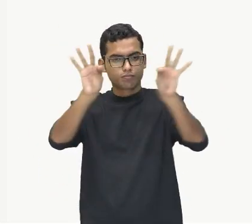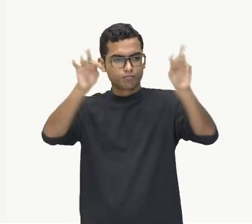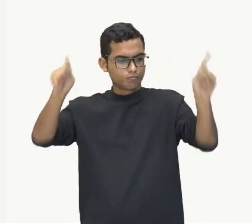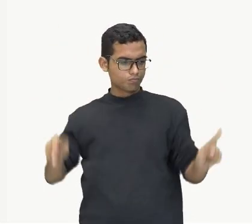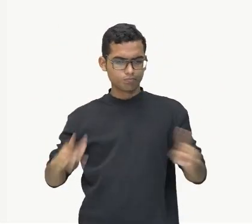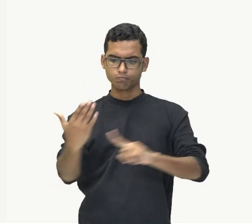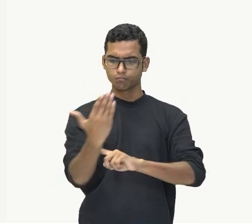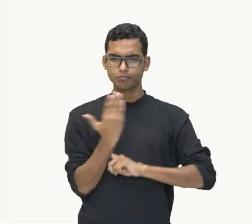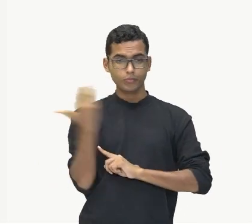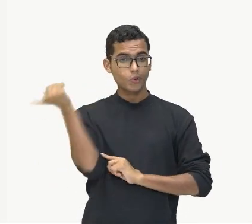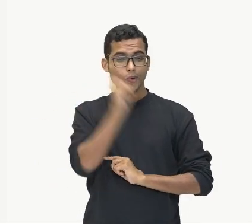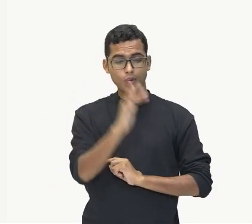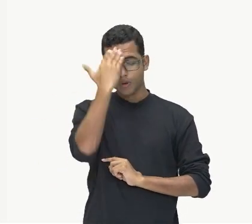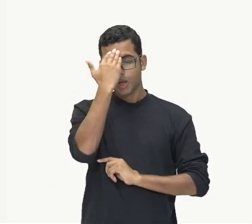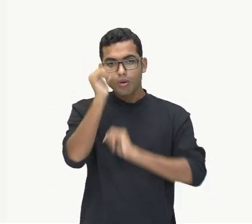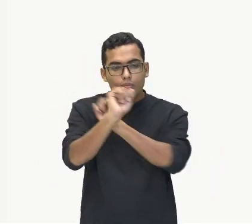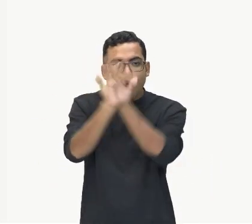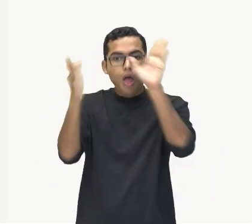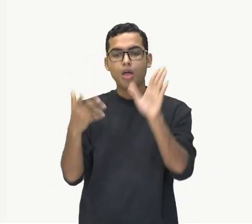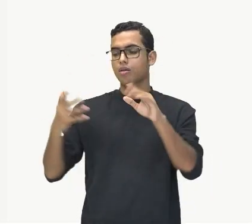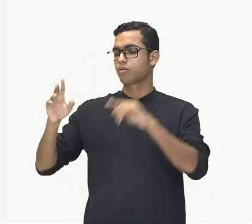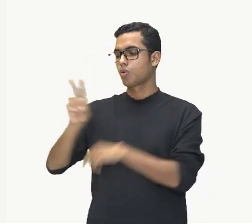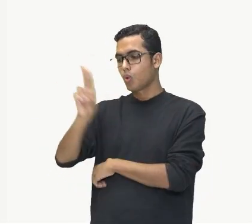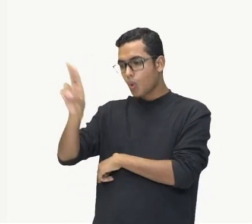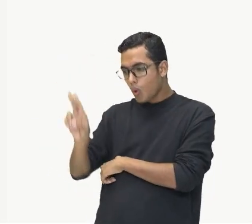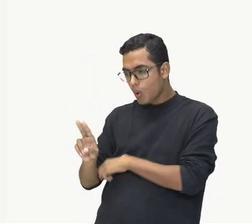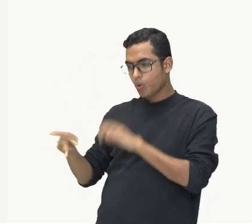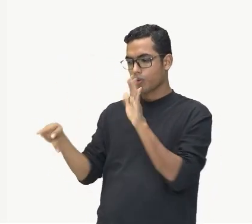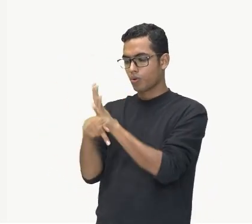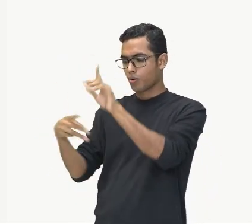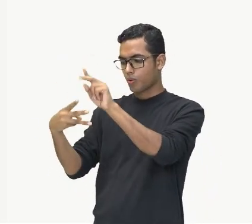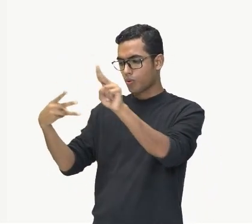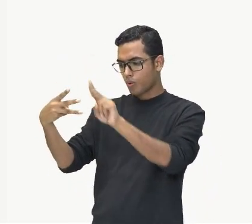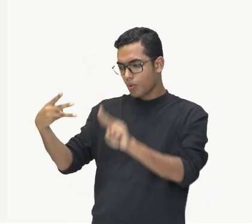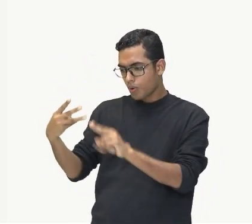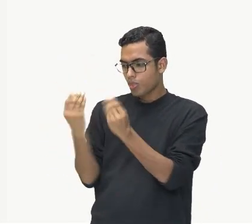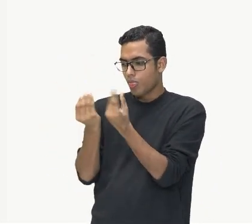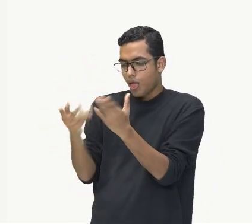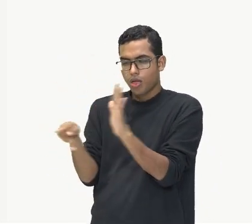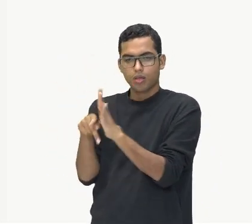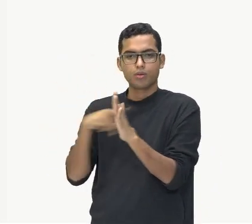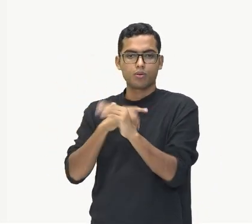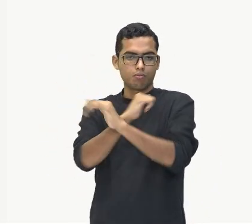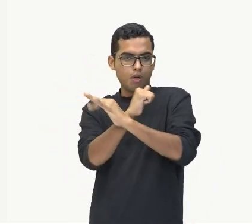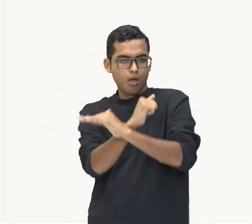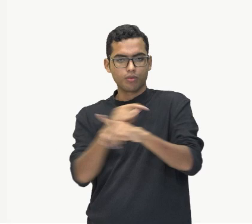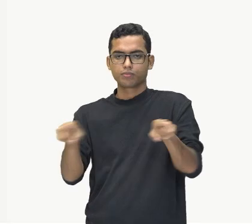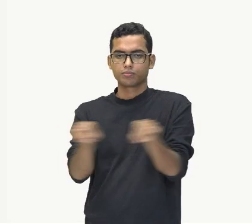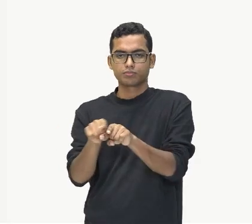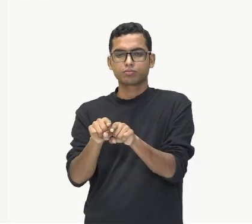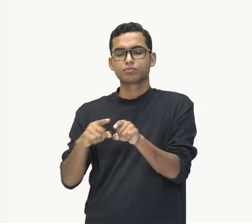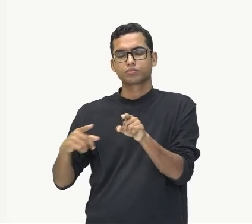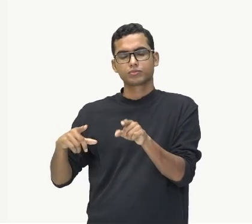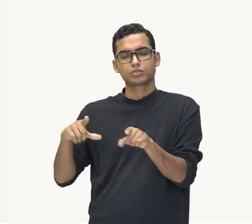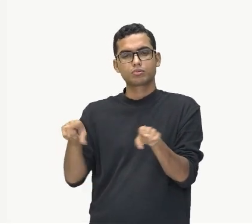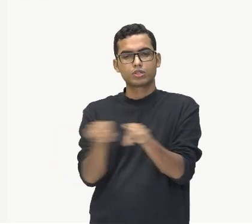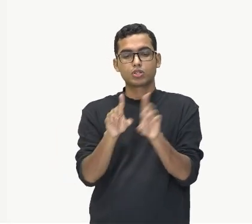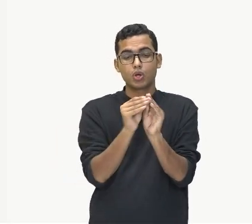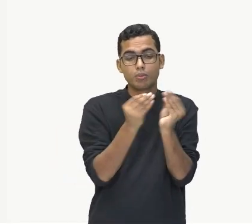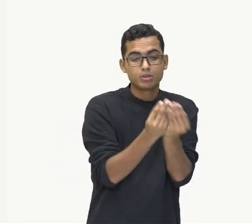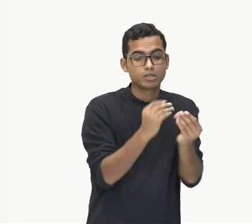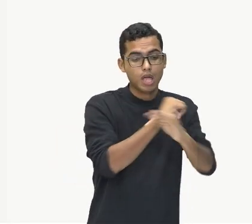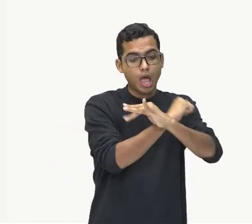a nomear esses ácidos hidrácidos. Tudo bem? Agora a gente